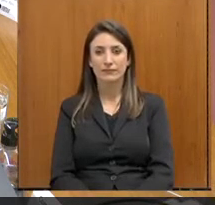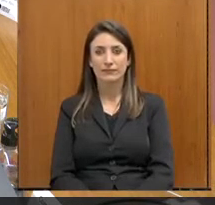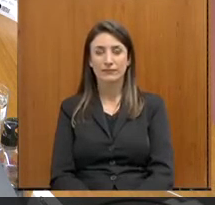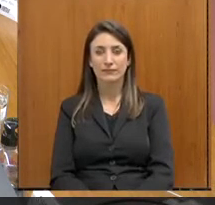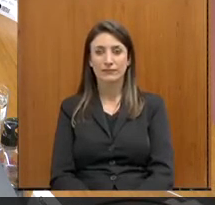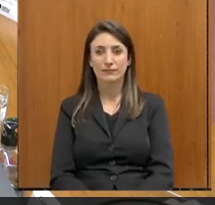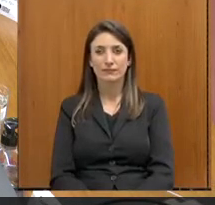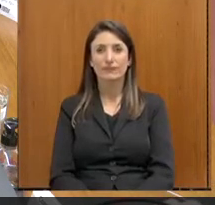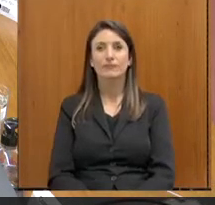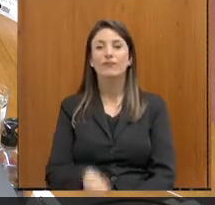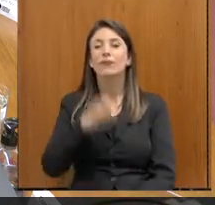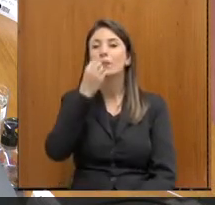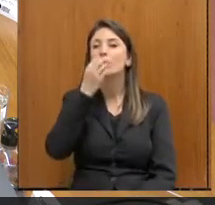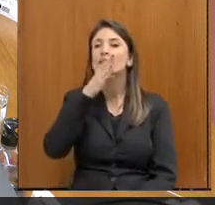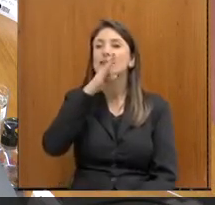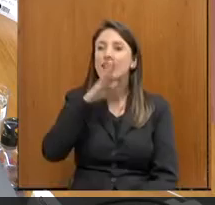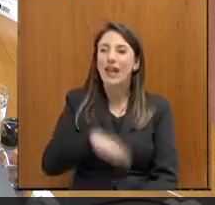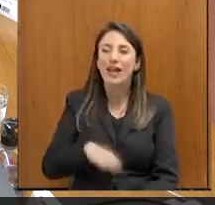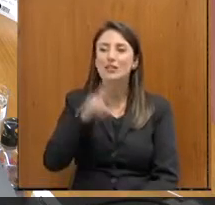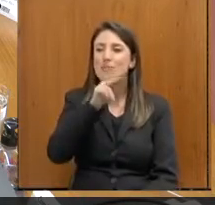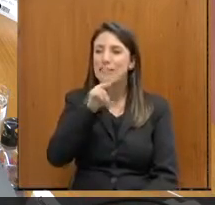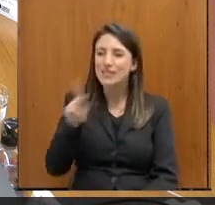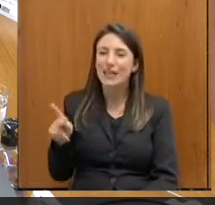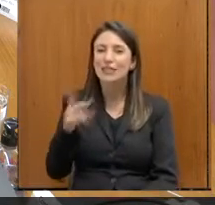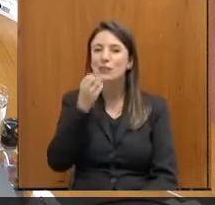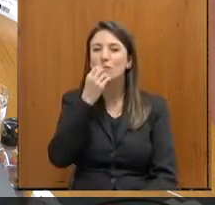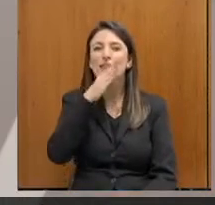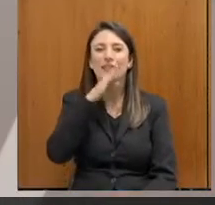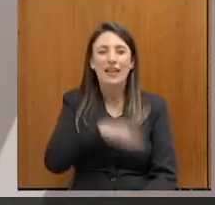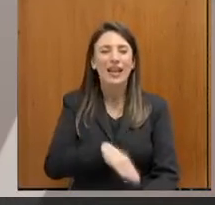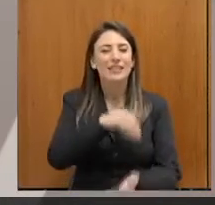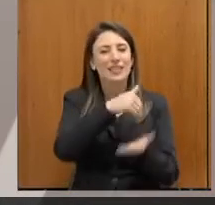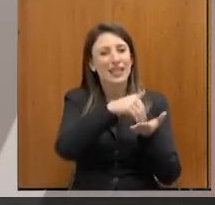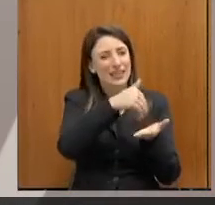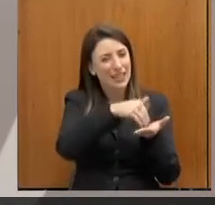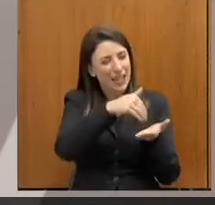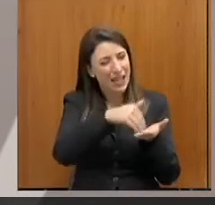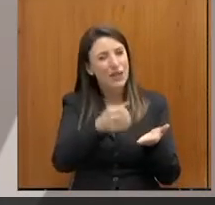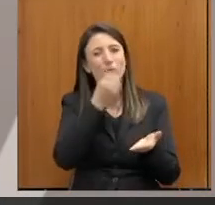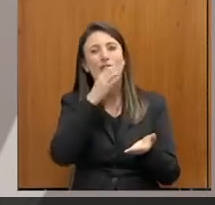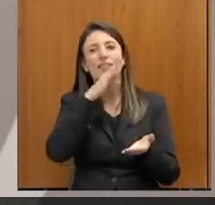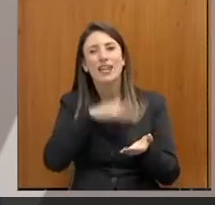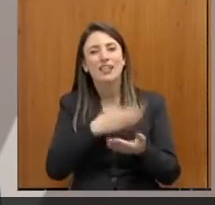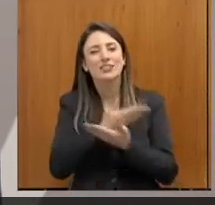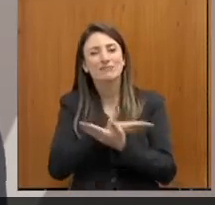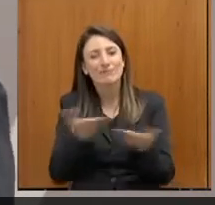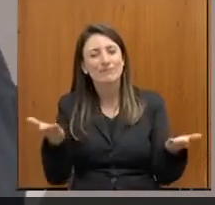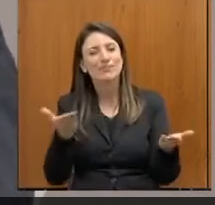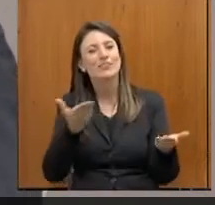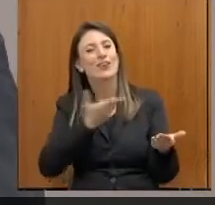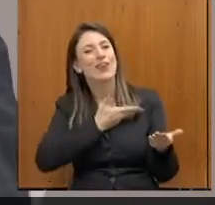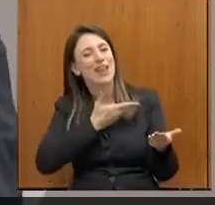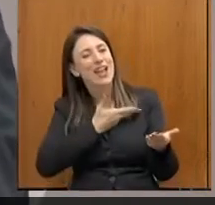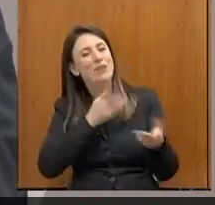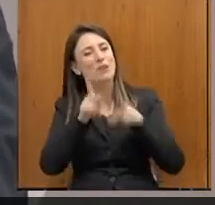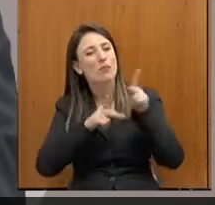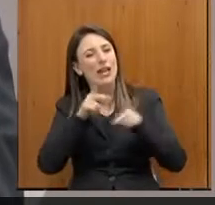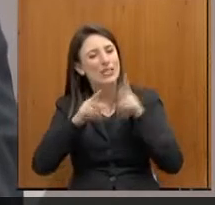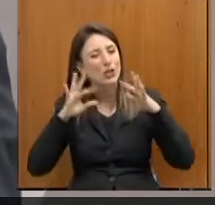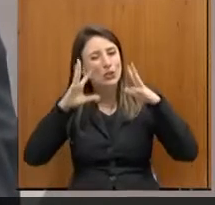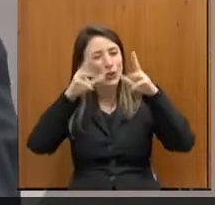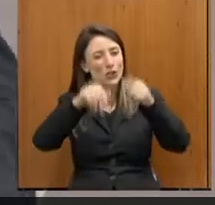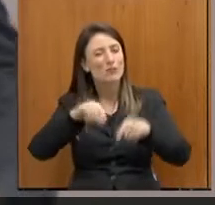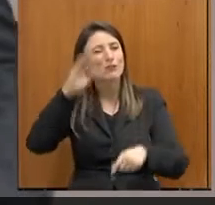boa tarde senhor presidente Boa tarde secretário Boa tarde aos colegas EA toda a população que nos